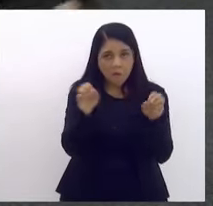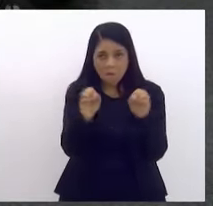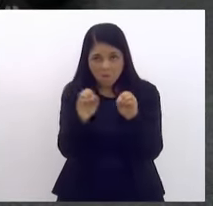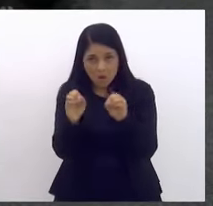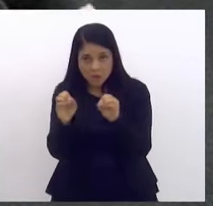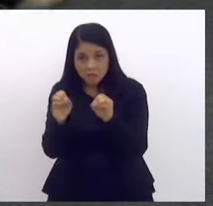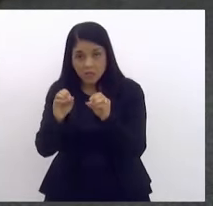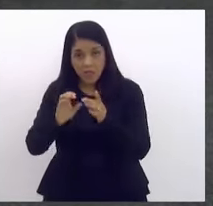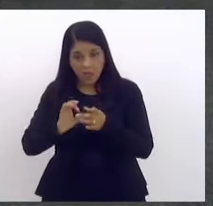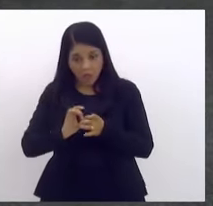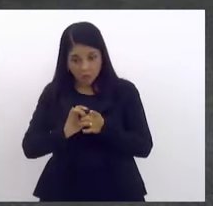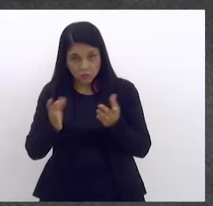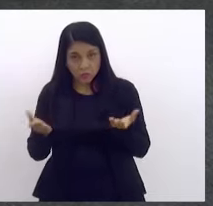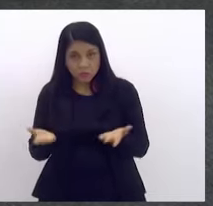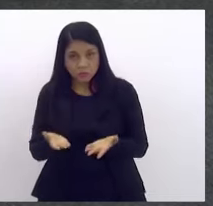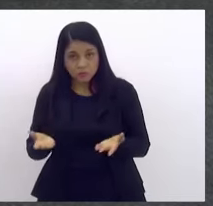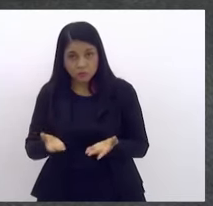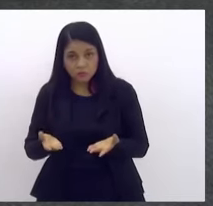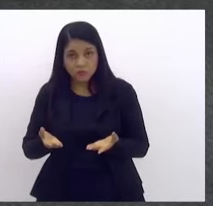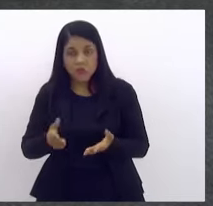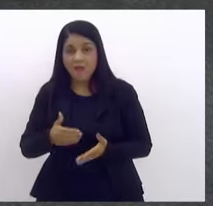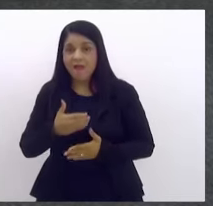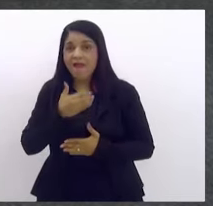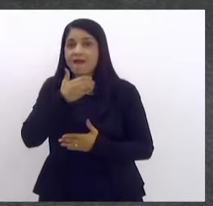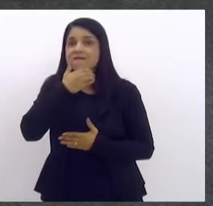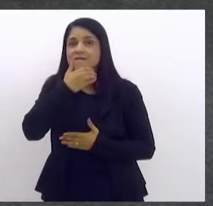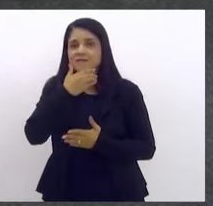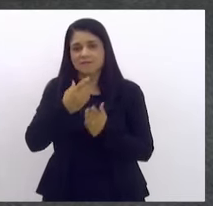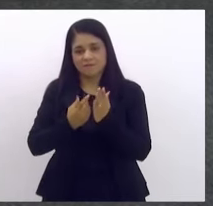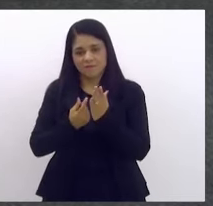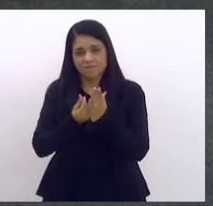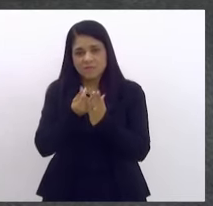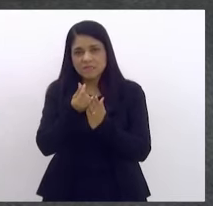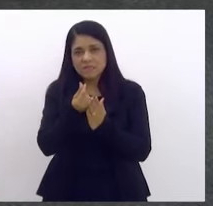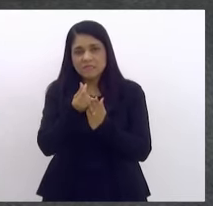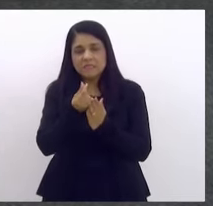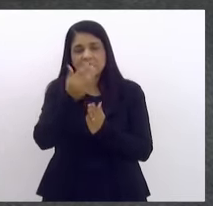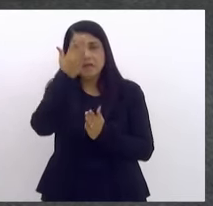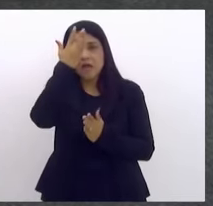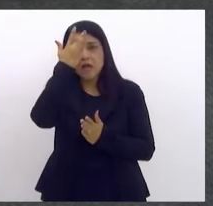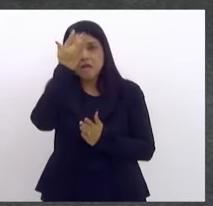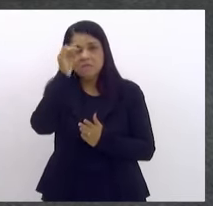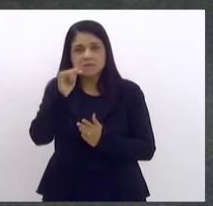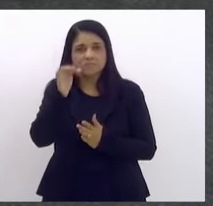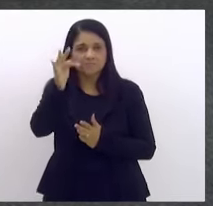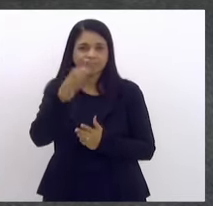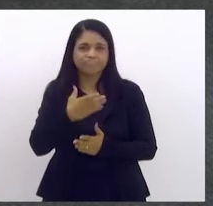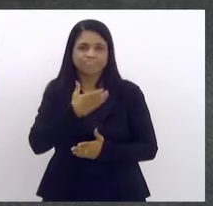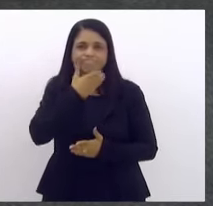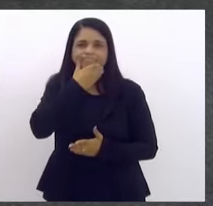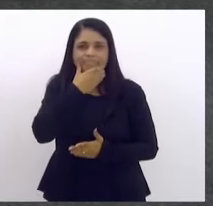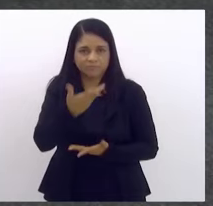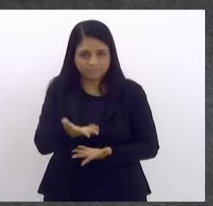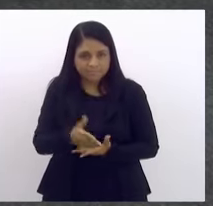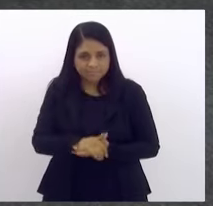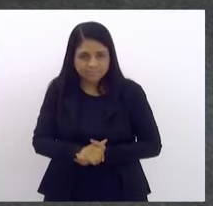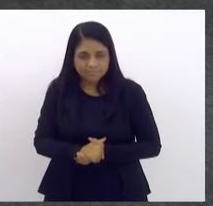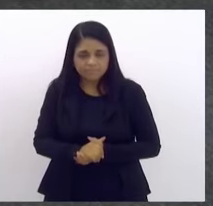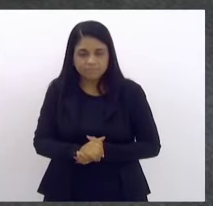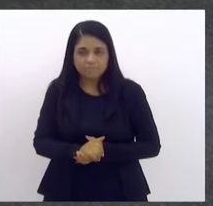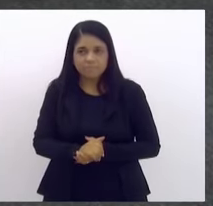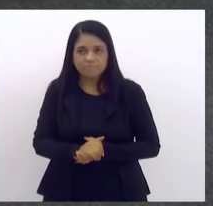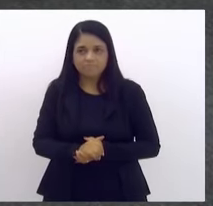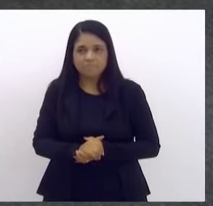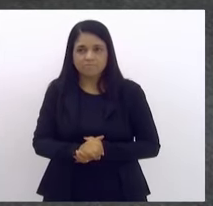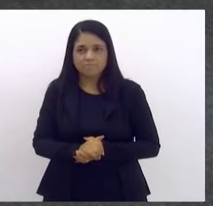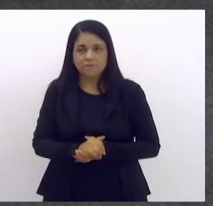aqui é a crise financeira que vai se agravar amanhã. Então, única e exclusivamente para dizer